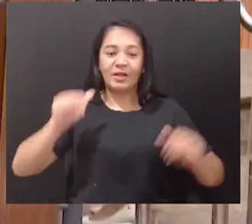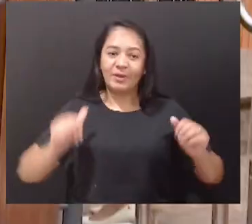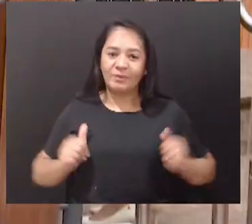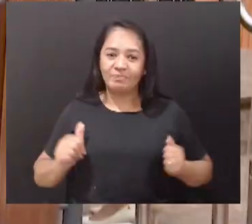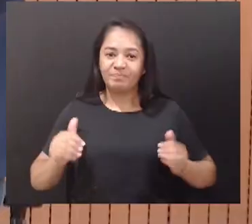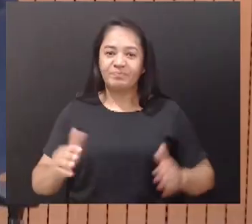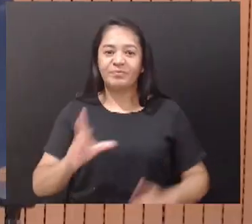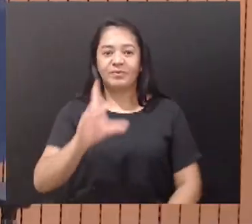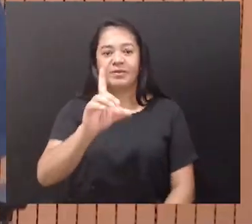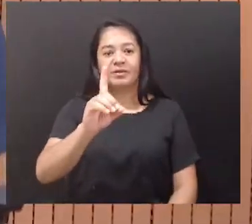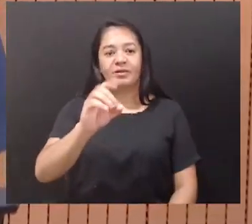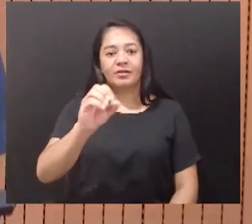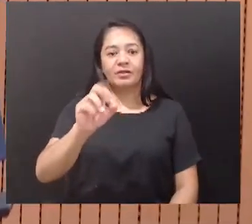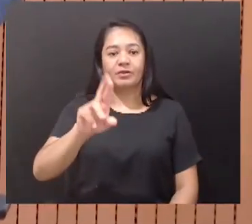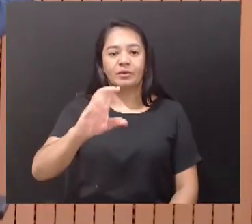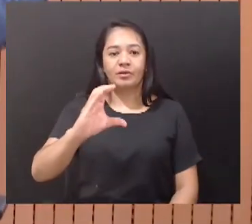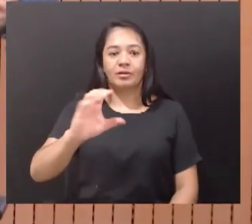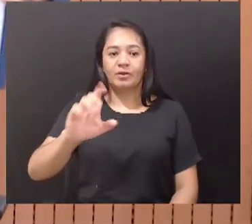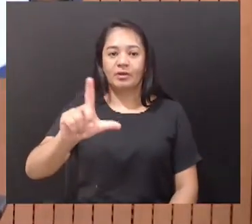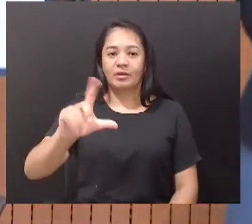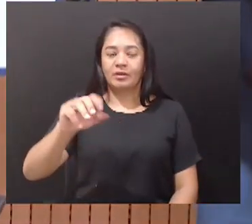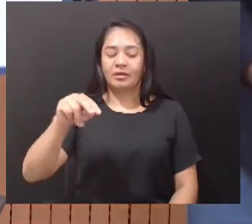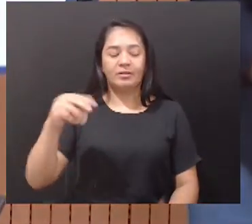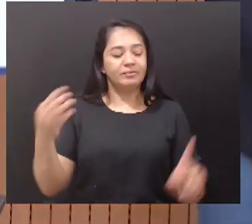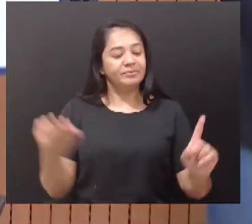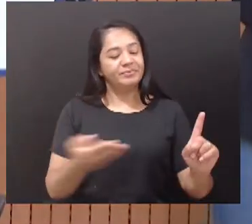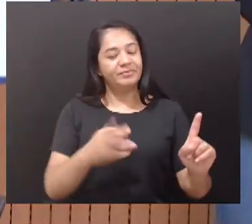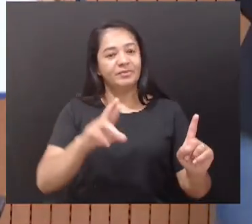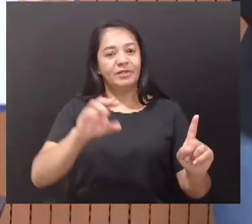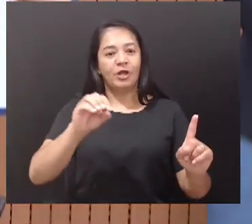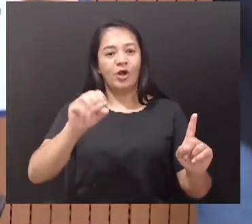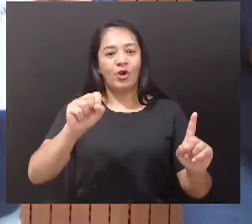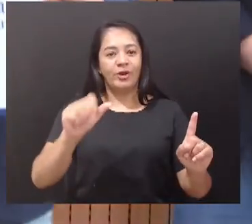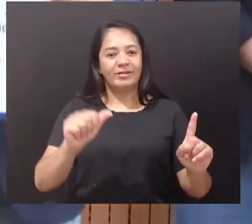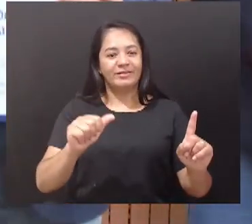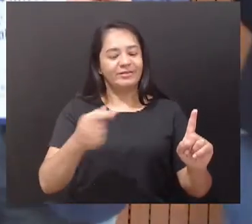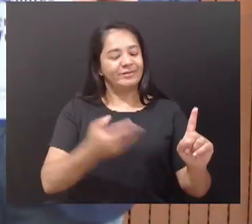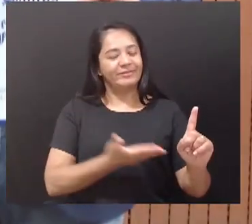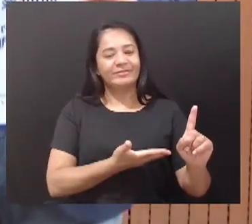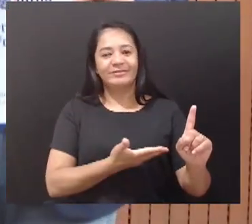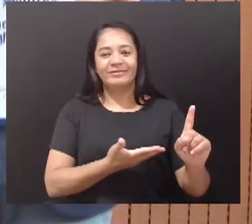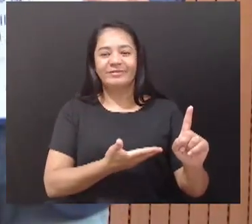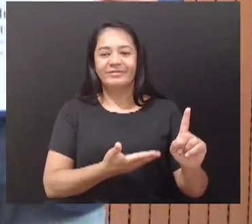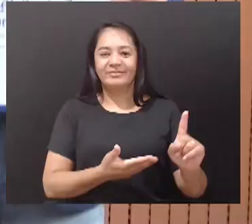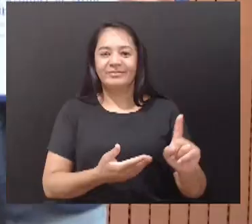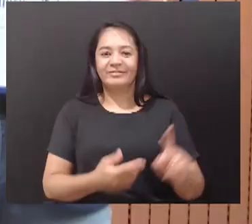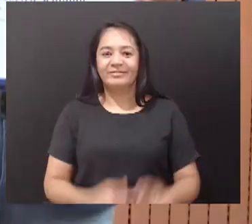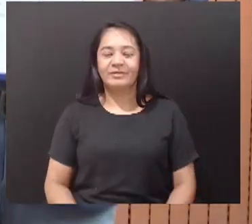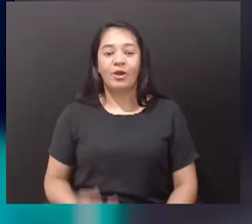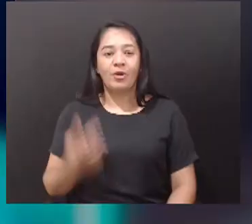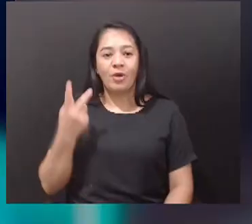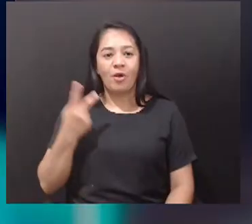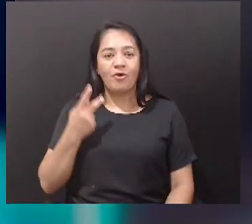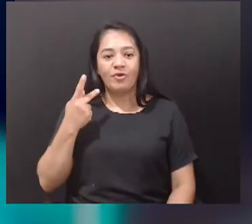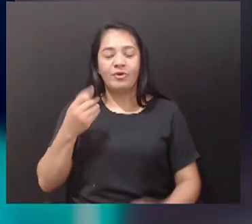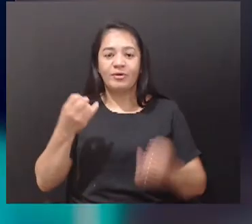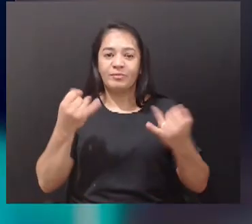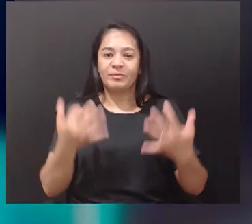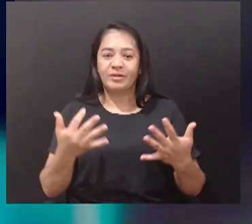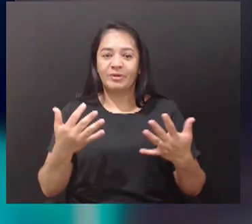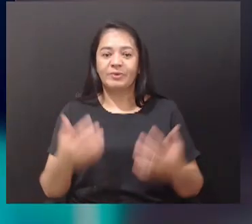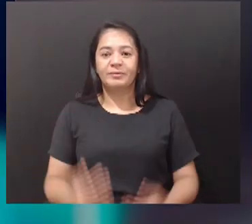Oliveira Folador a Rosa de Souza dos Santos. O parlamentar justificou a entrega da honraria.